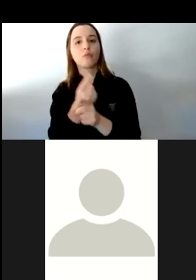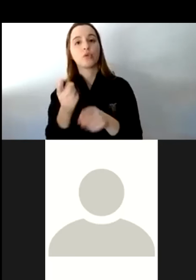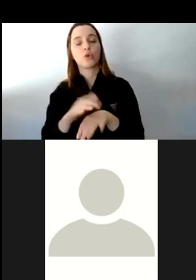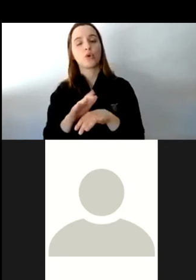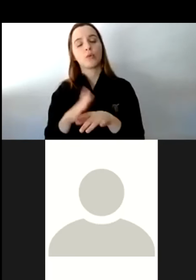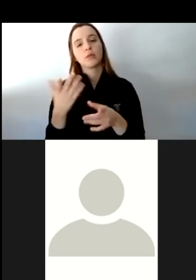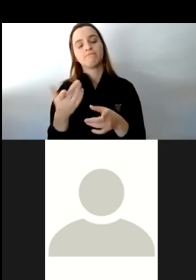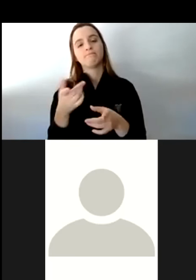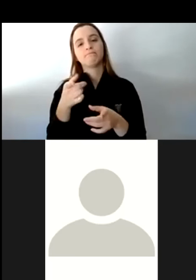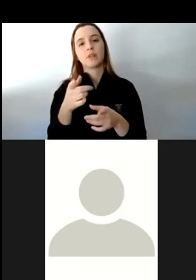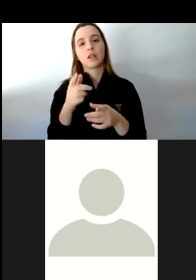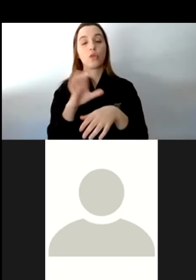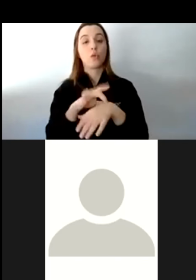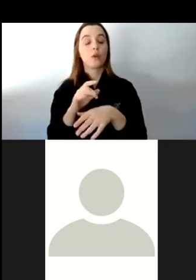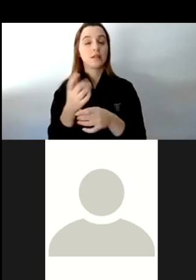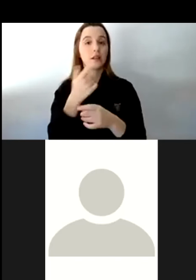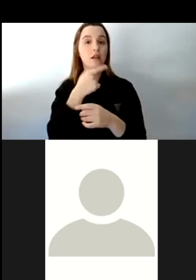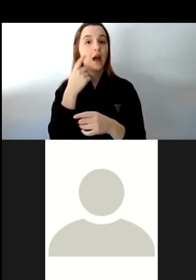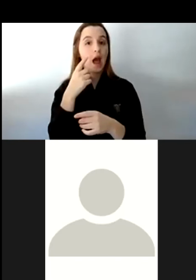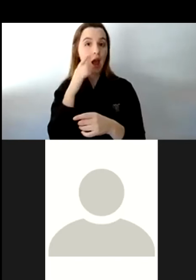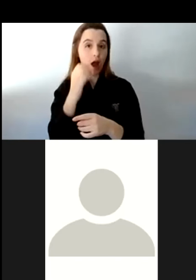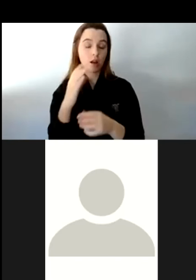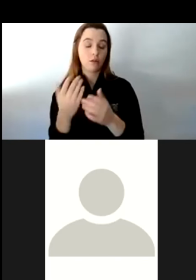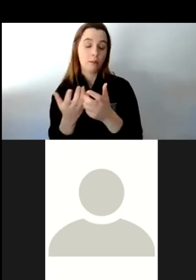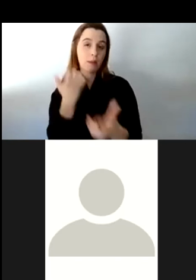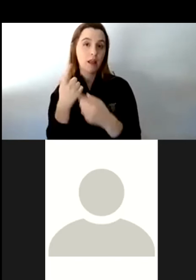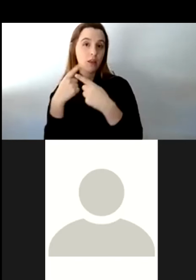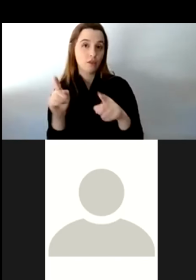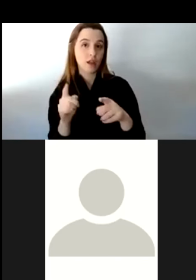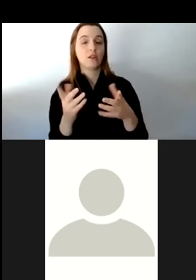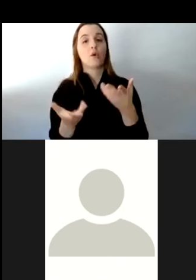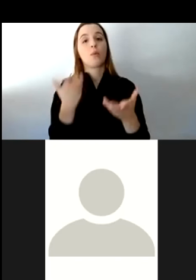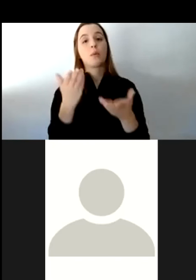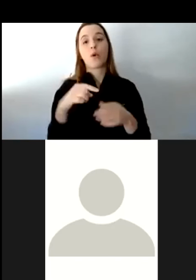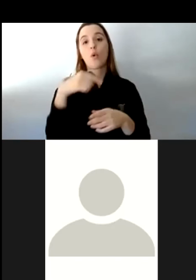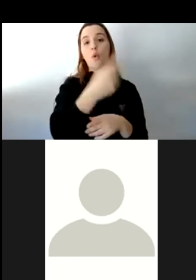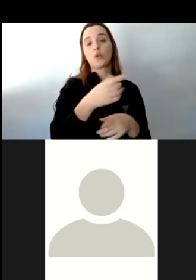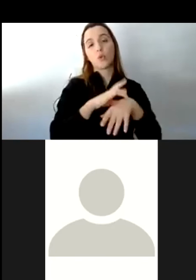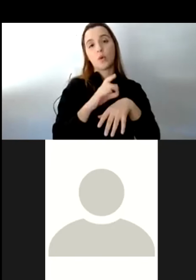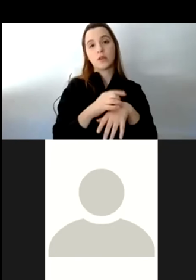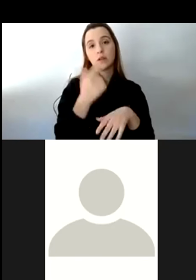doença rara na funcionalidade é semelhante ao impacto de outras condições de saúde, como algumas doenças crónicas.